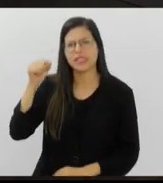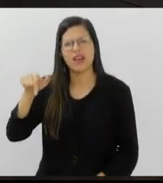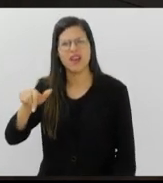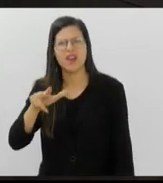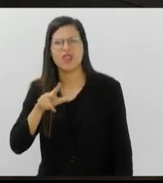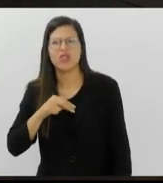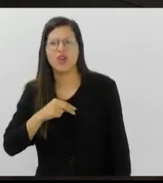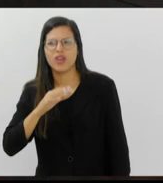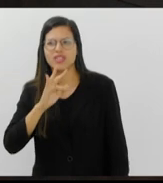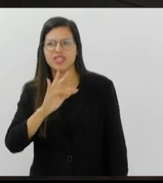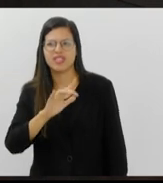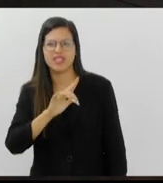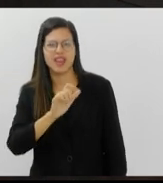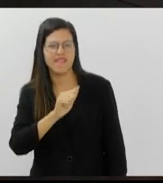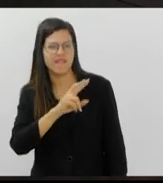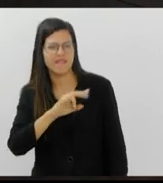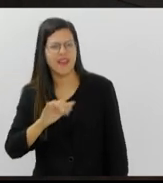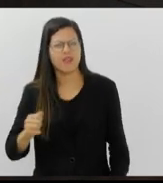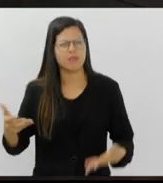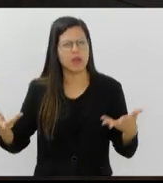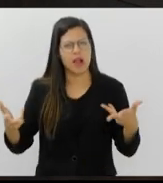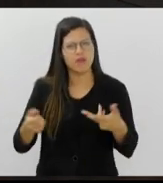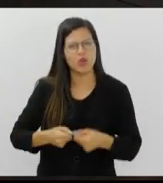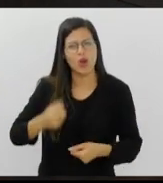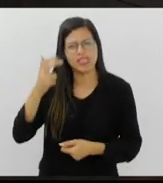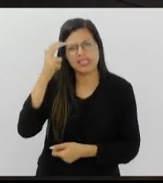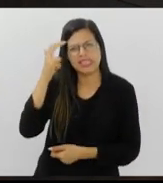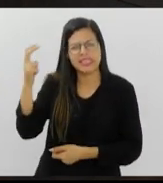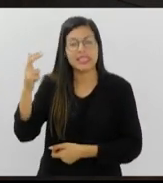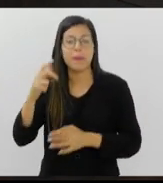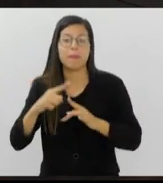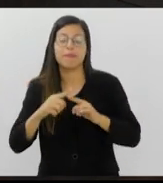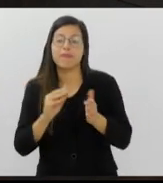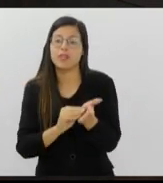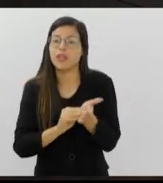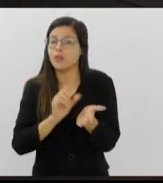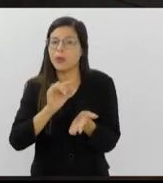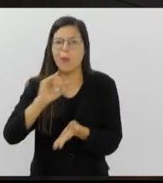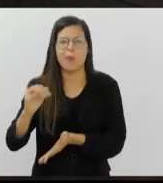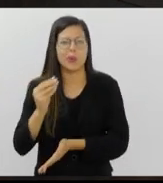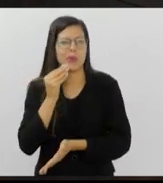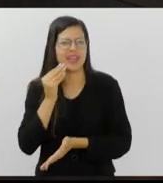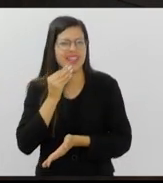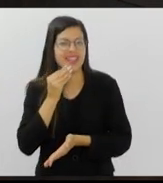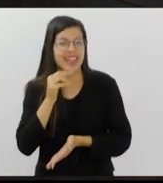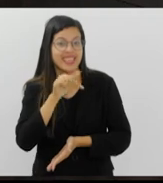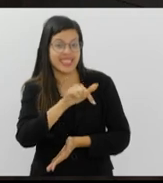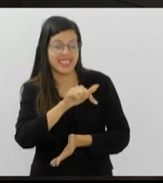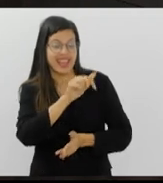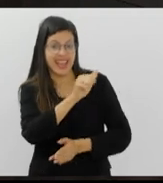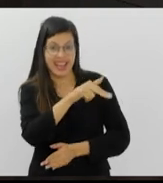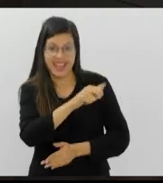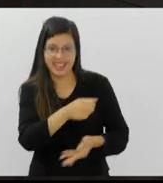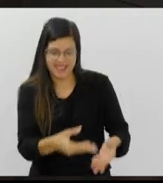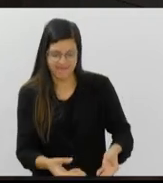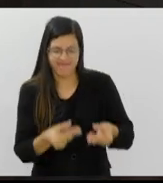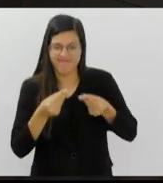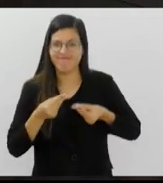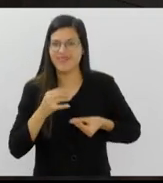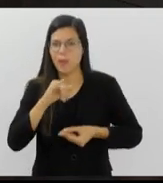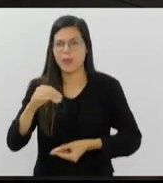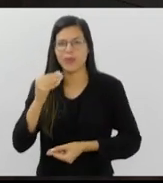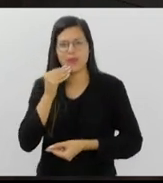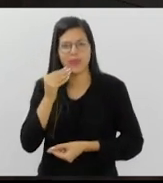tão maravilhosa, é tão inteligente, mas faltava uma oportunidade. E foi a doutora Ana que me deu essa oportunidade no escritório